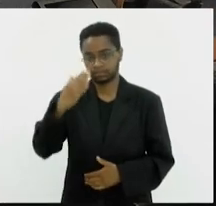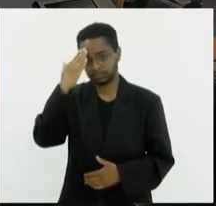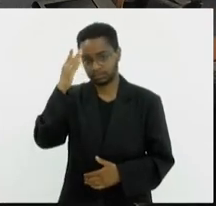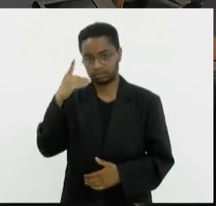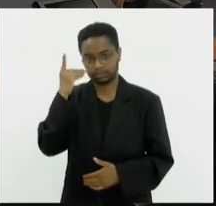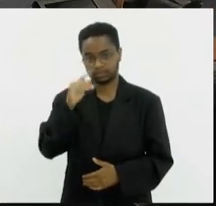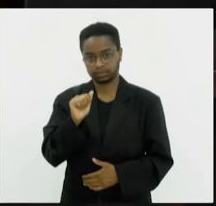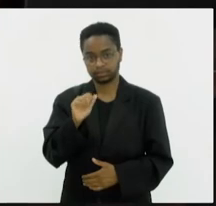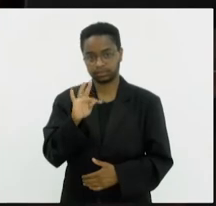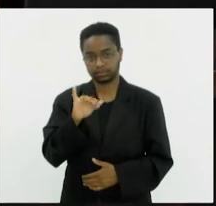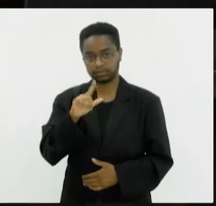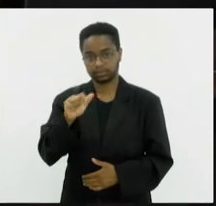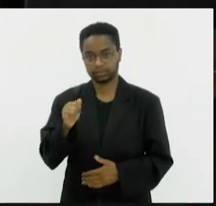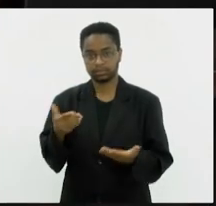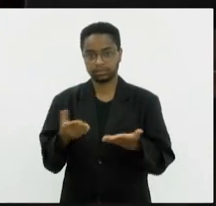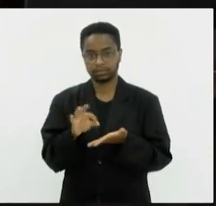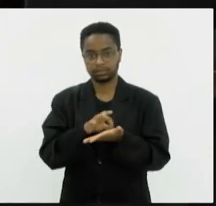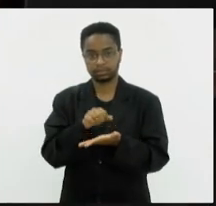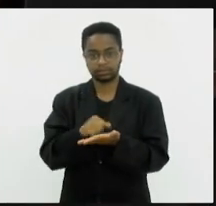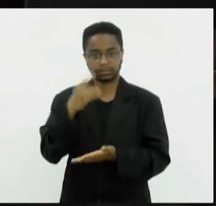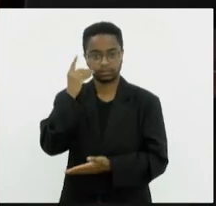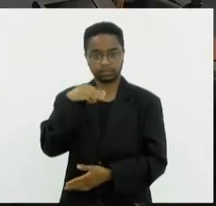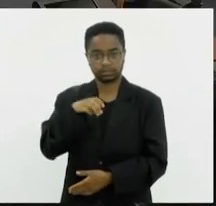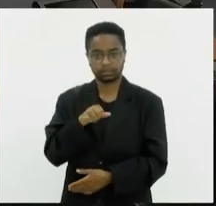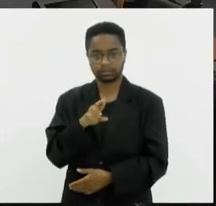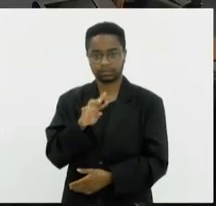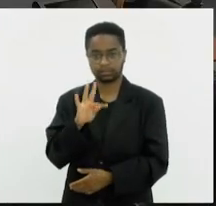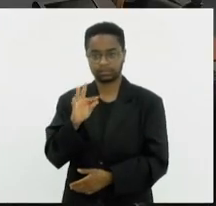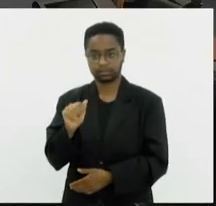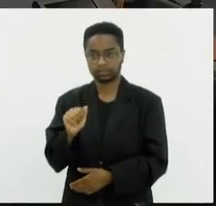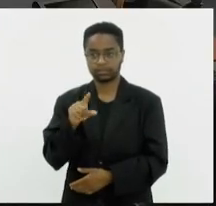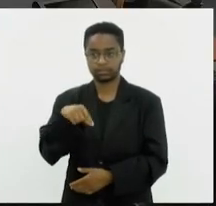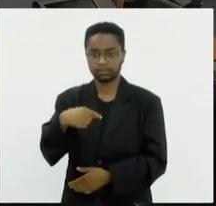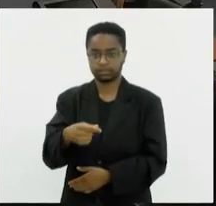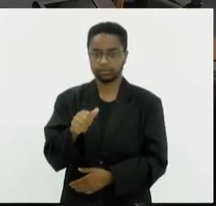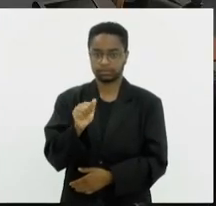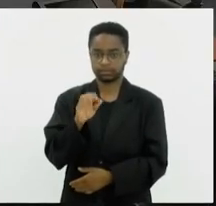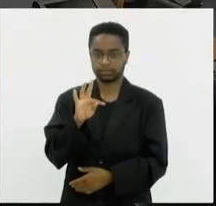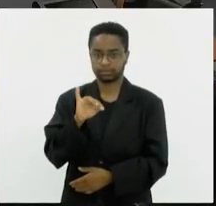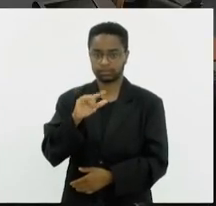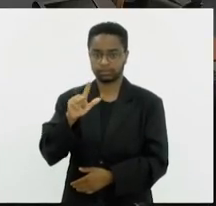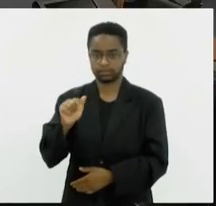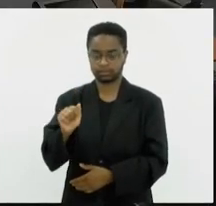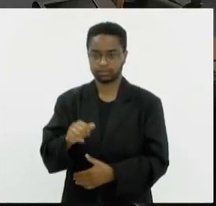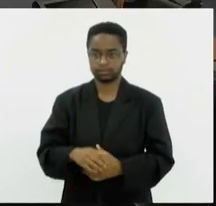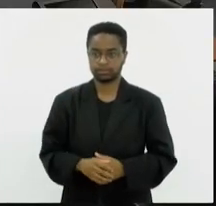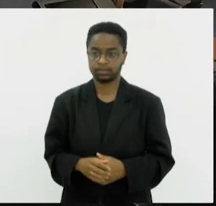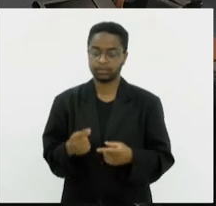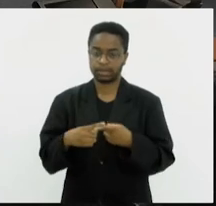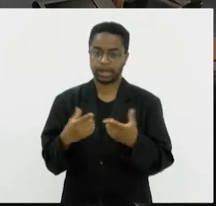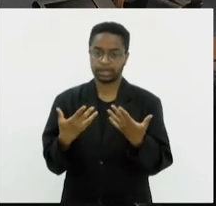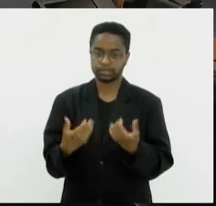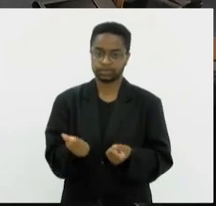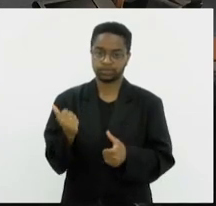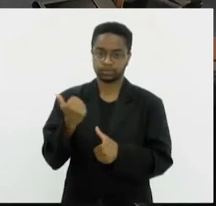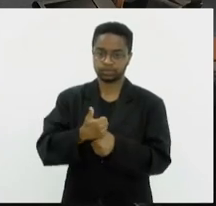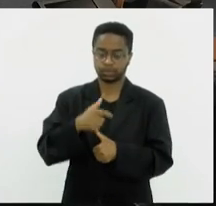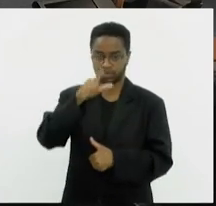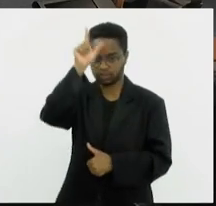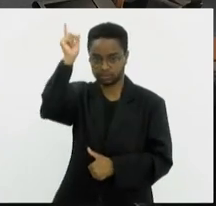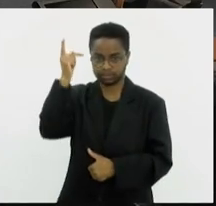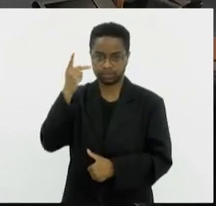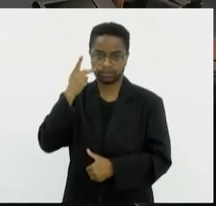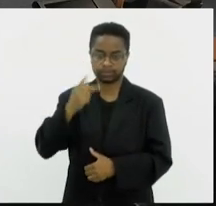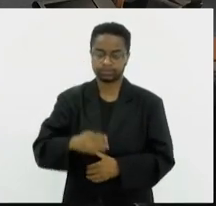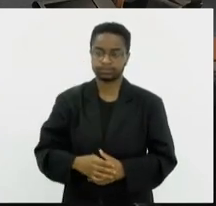áa próximo inscrito deputada Marta Rocha depois vossa excelência Deputado já que aceitou a troca com o deputado Luis